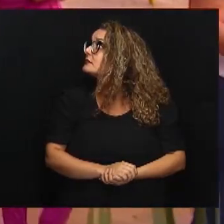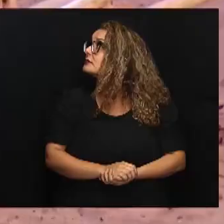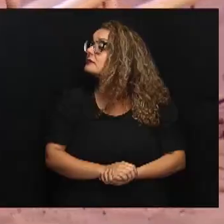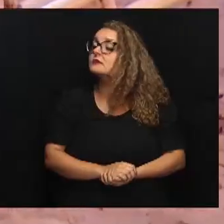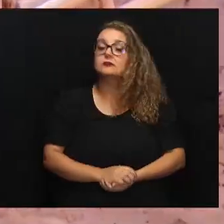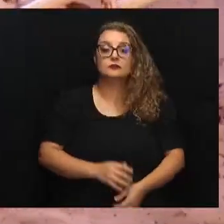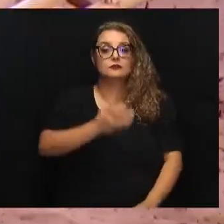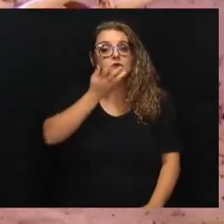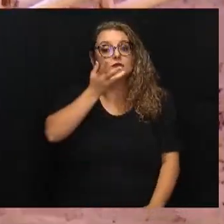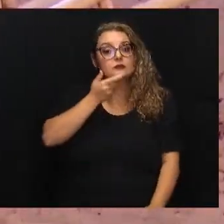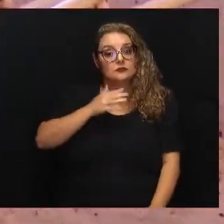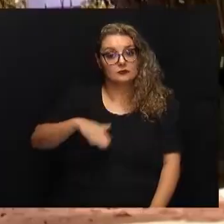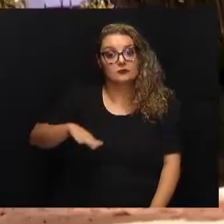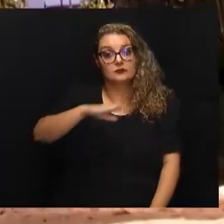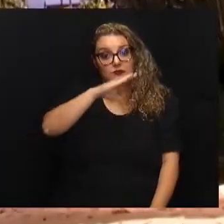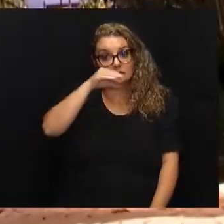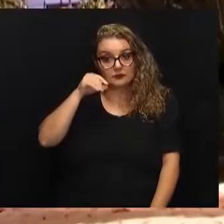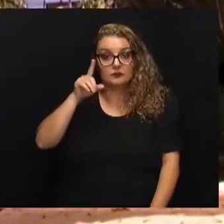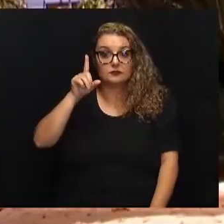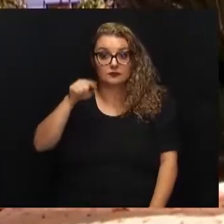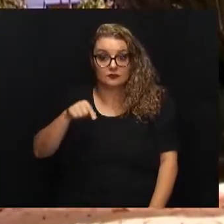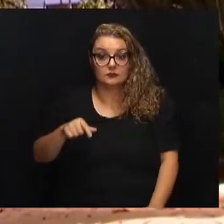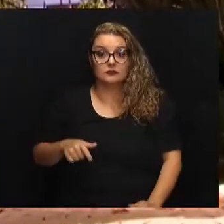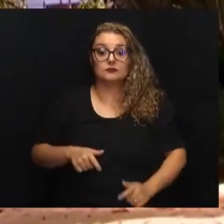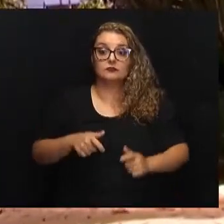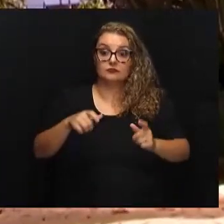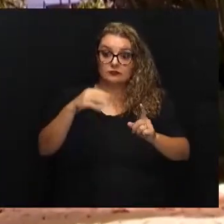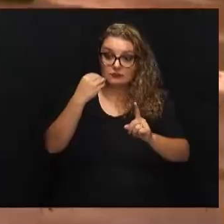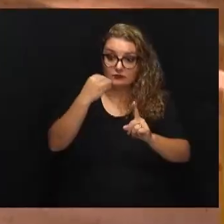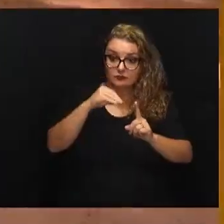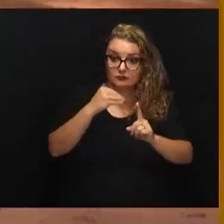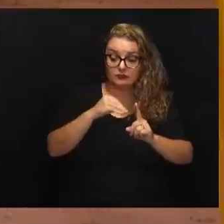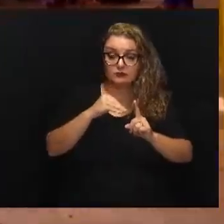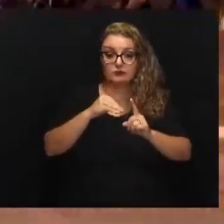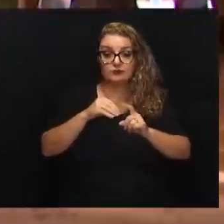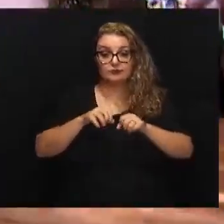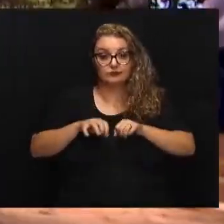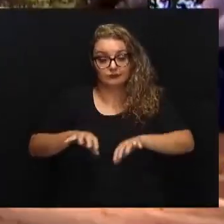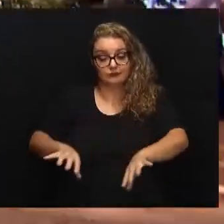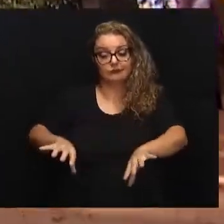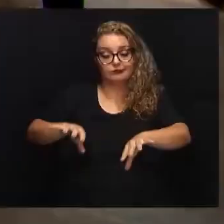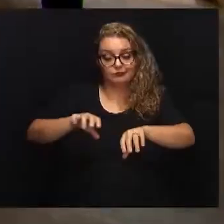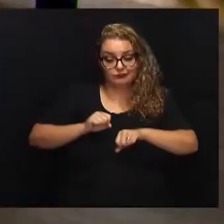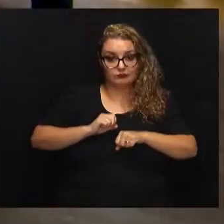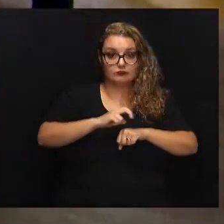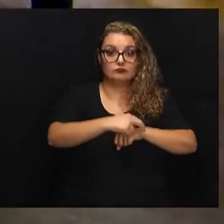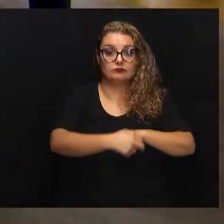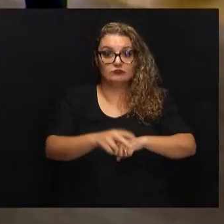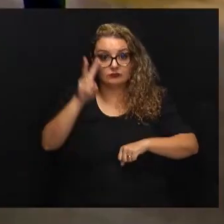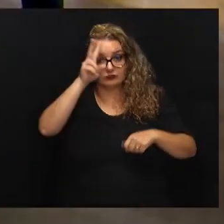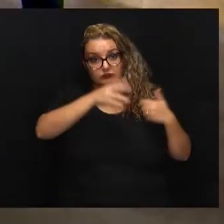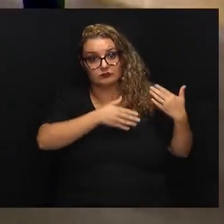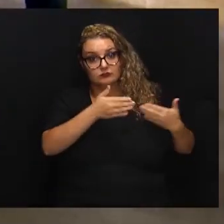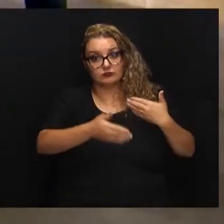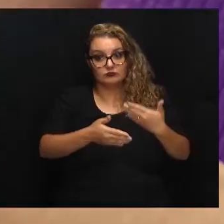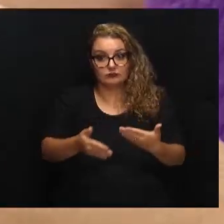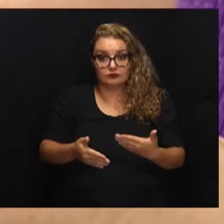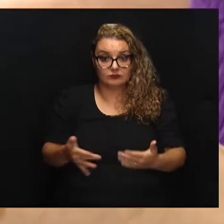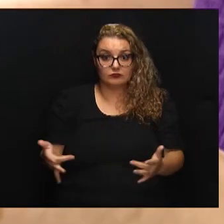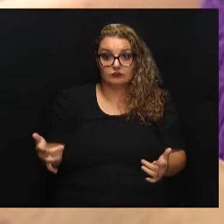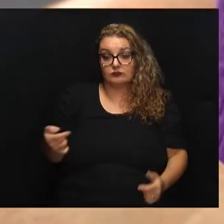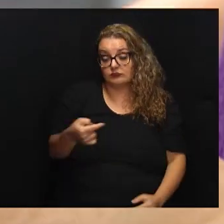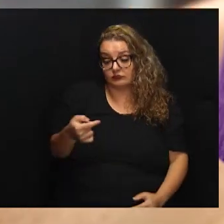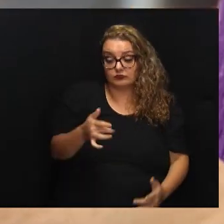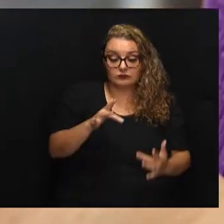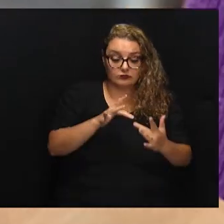Crianças e adolescentes são considerados os mais vulneráveis ao contágio da dengue, por terem historicamente tido menos contato